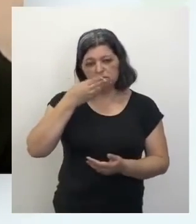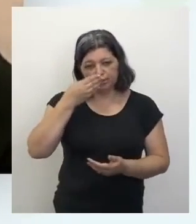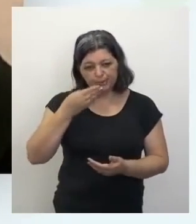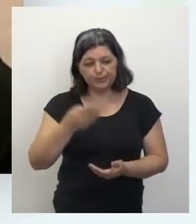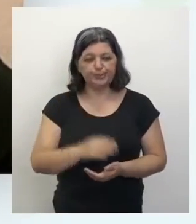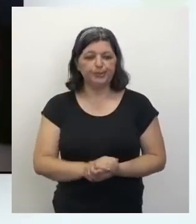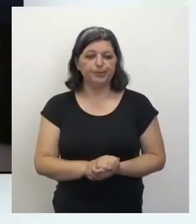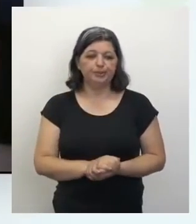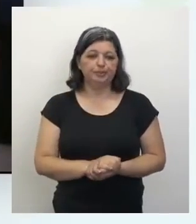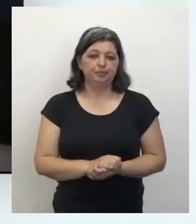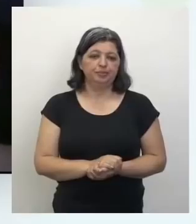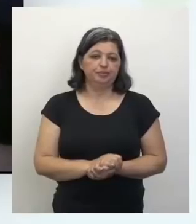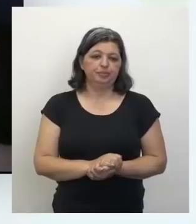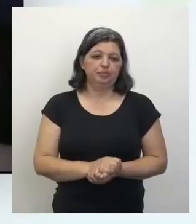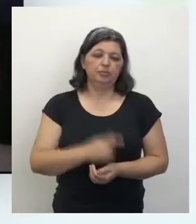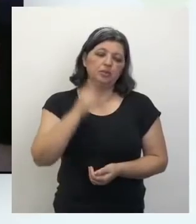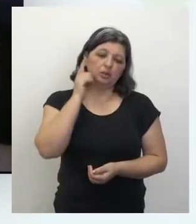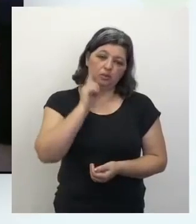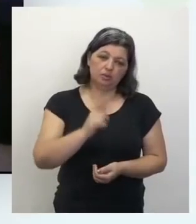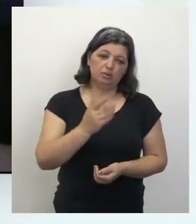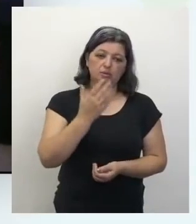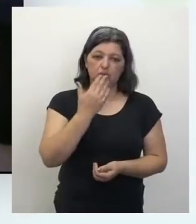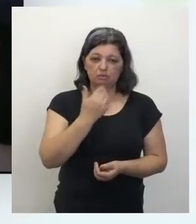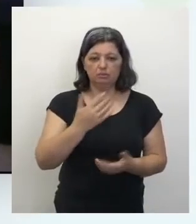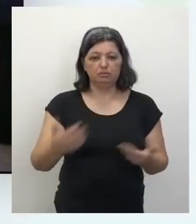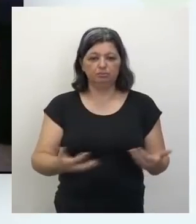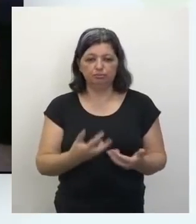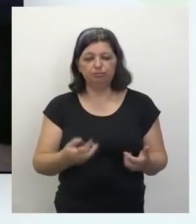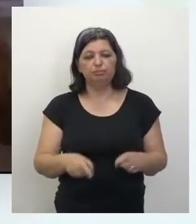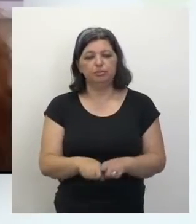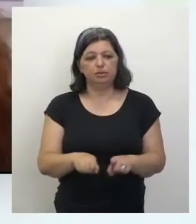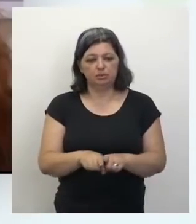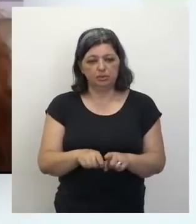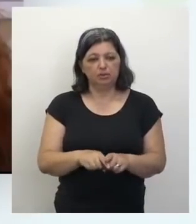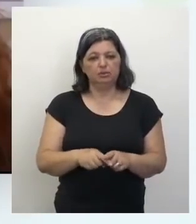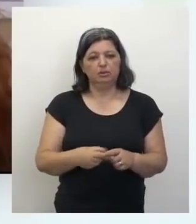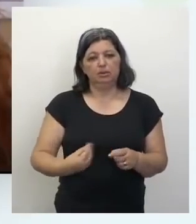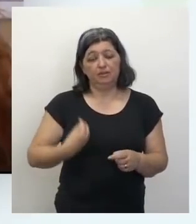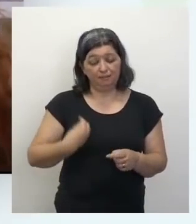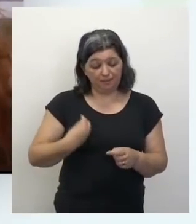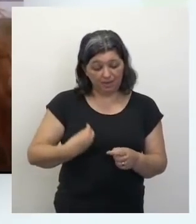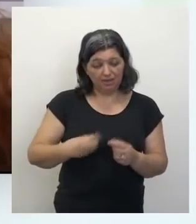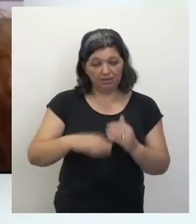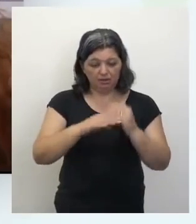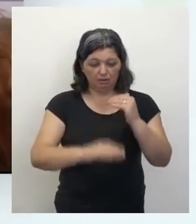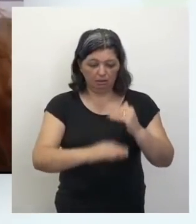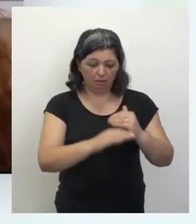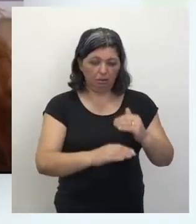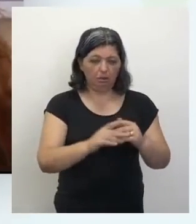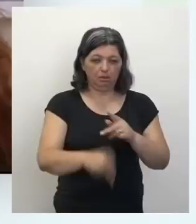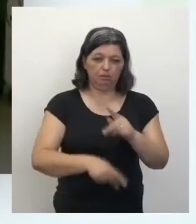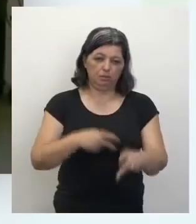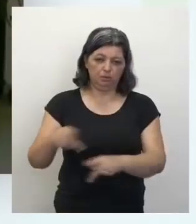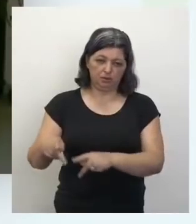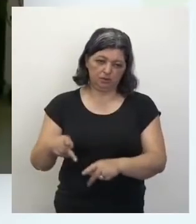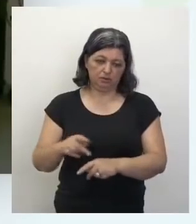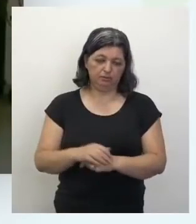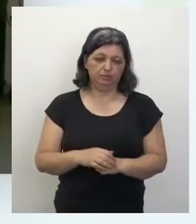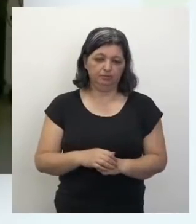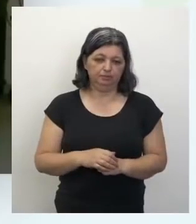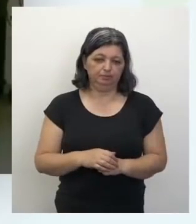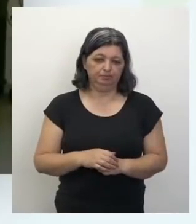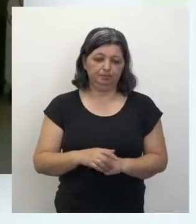aos alimentos saudáveis, né, a baixa oferta e o preço alto, né, as condições de vida para a população, tudo isso influencia a escolha